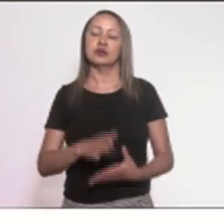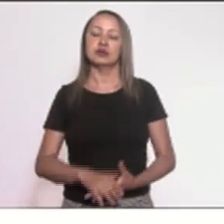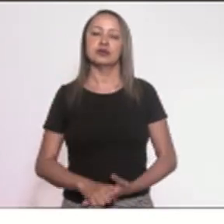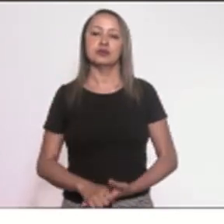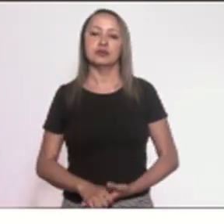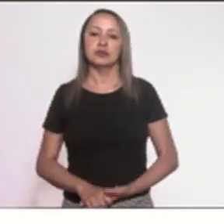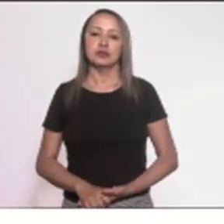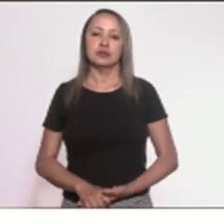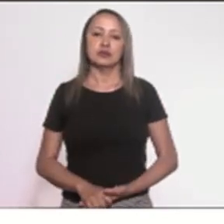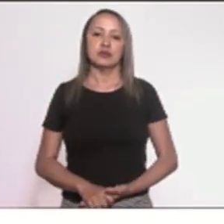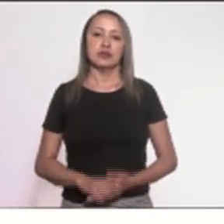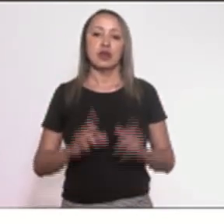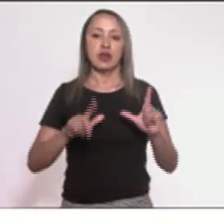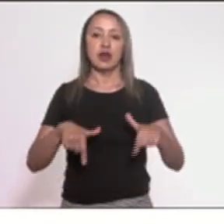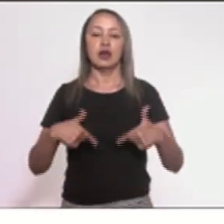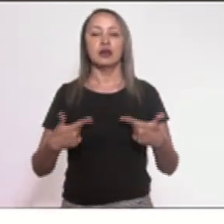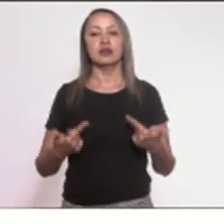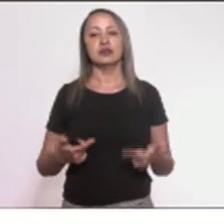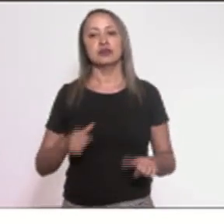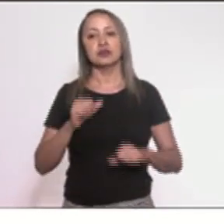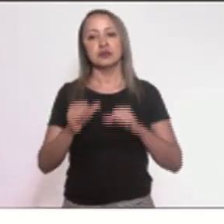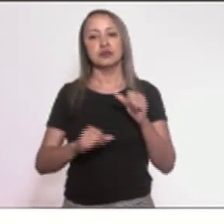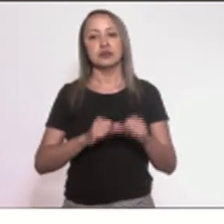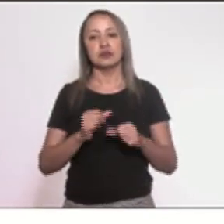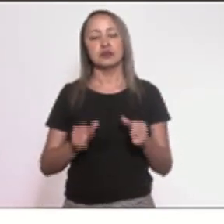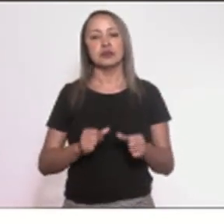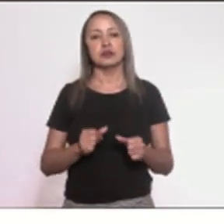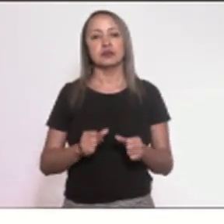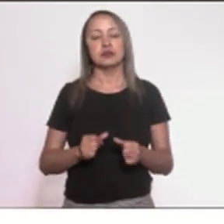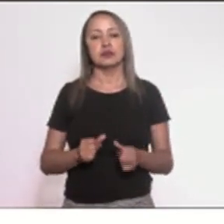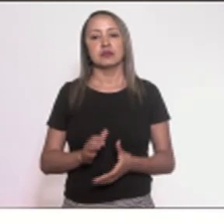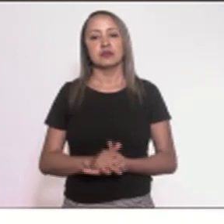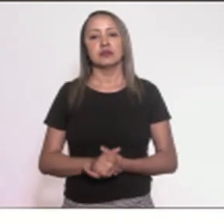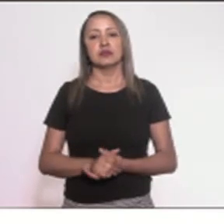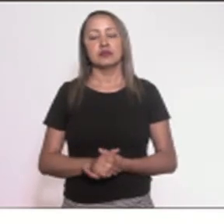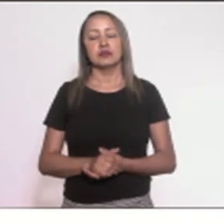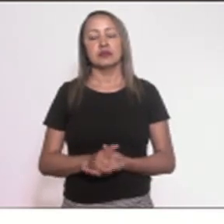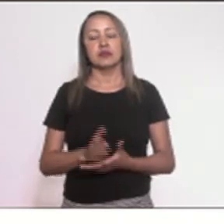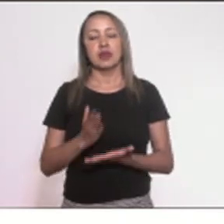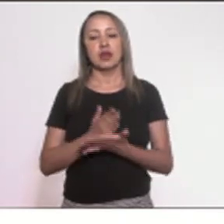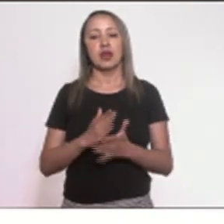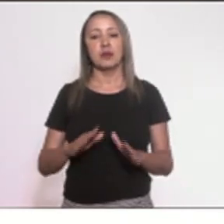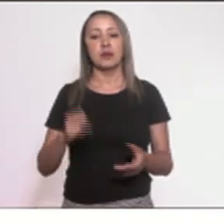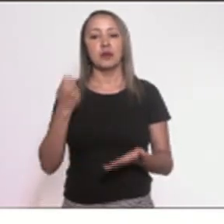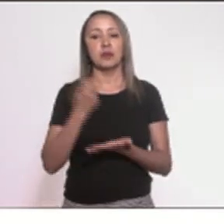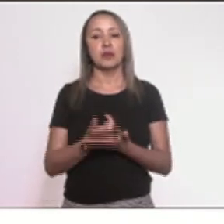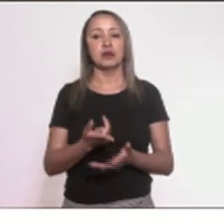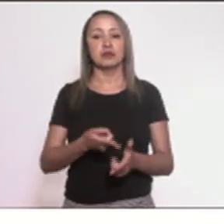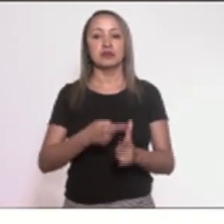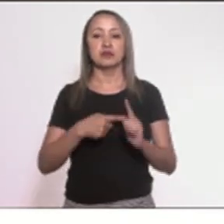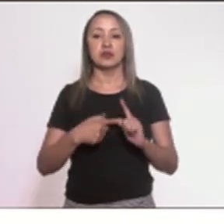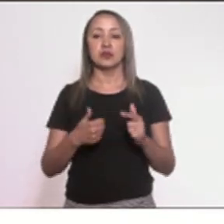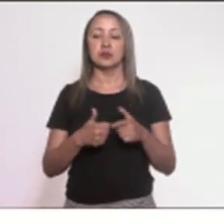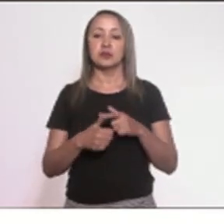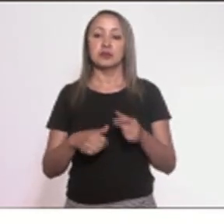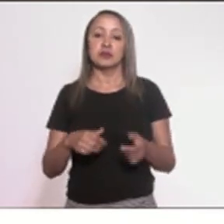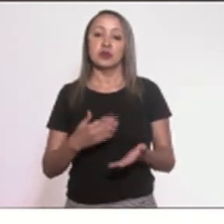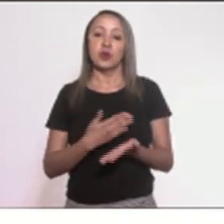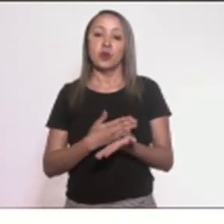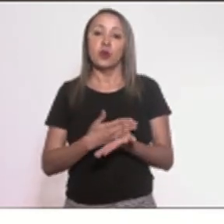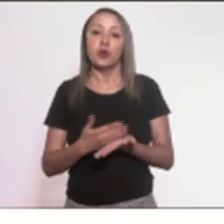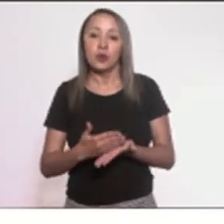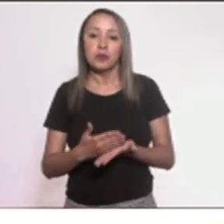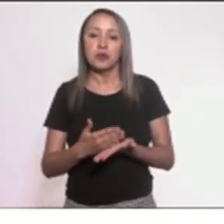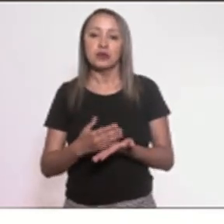suspensão do pagamento da dívida nos primeiros 3 anos.